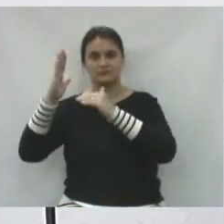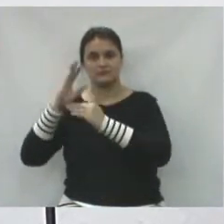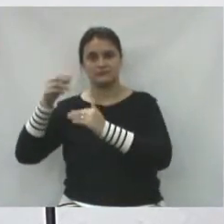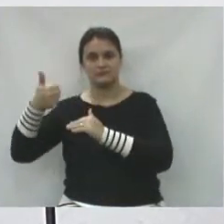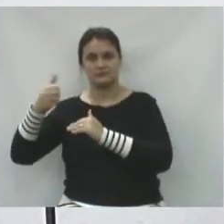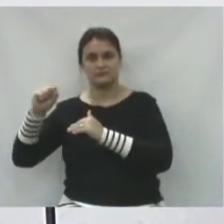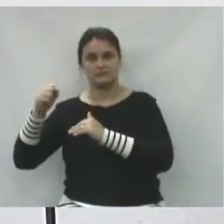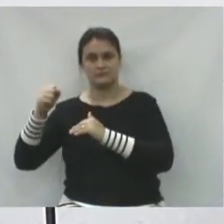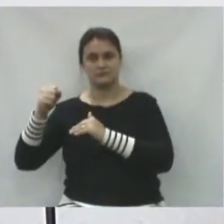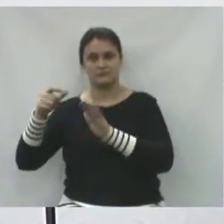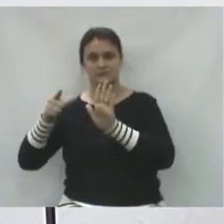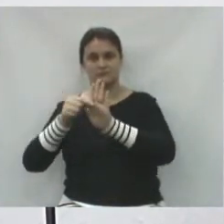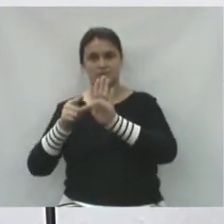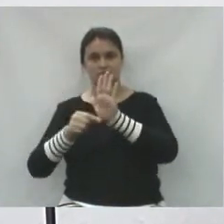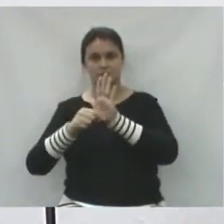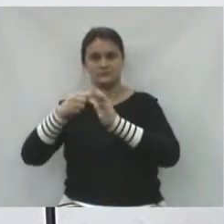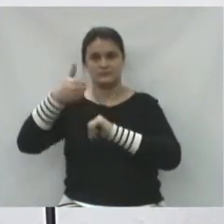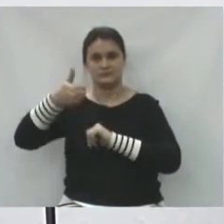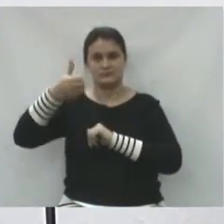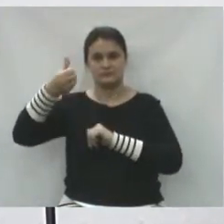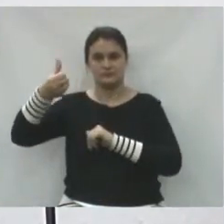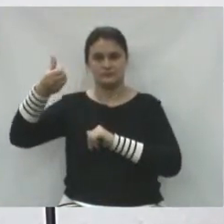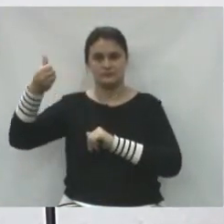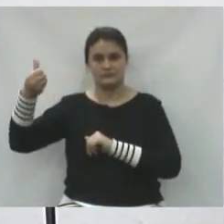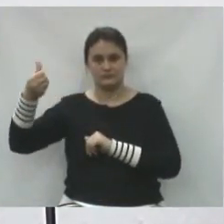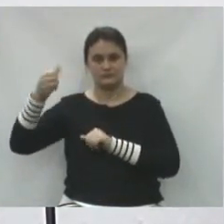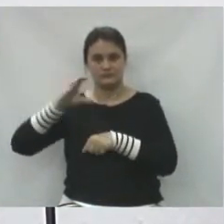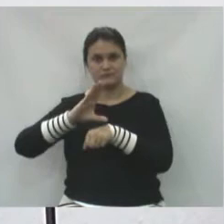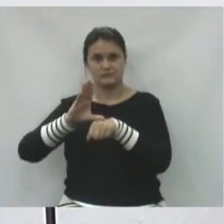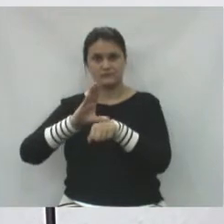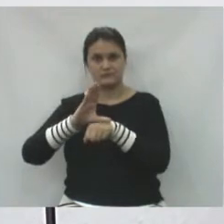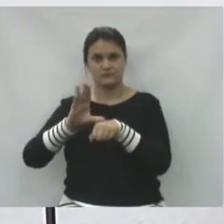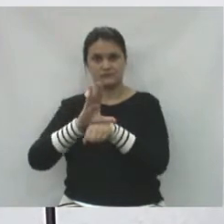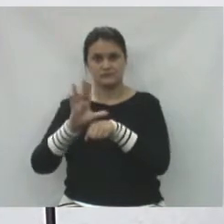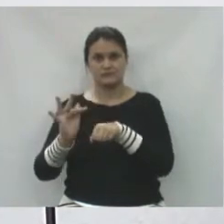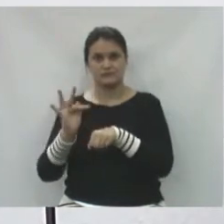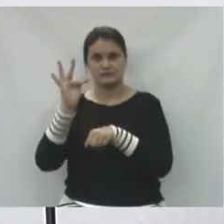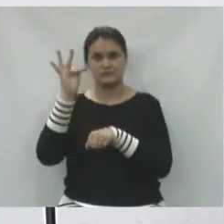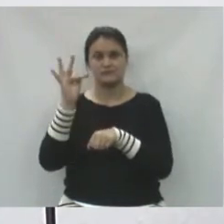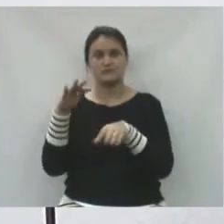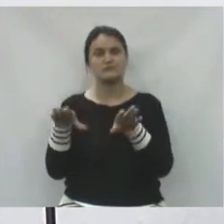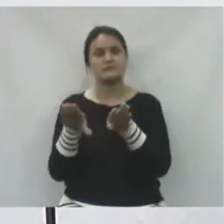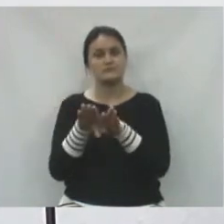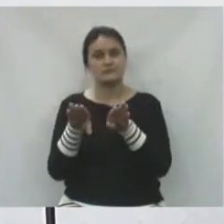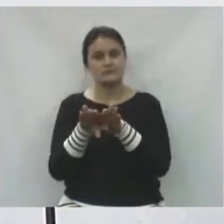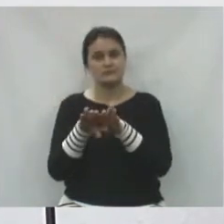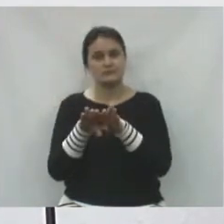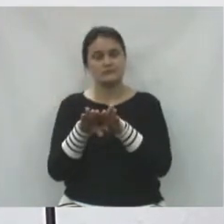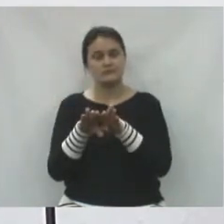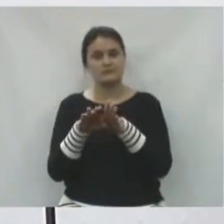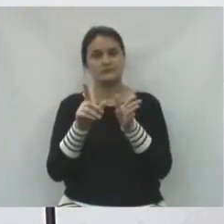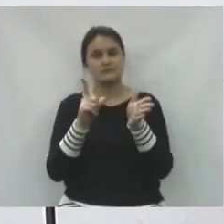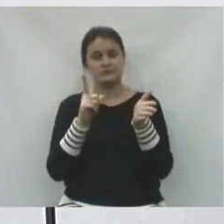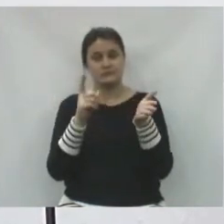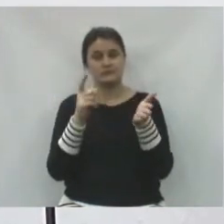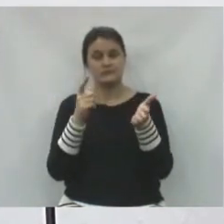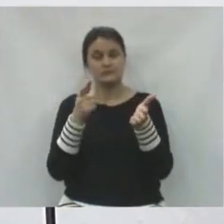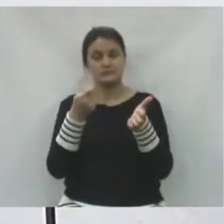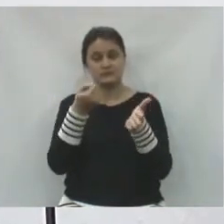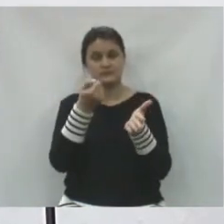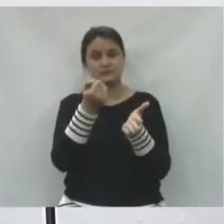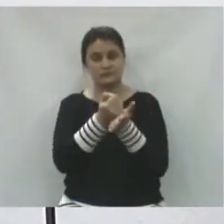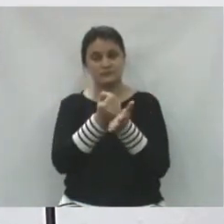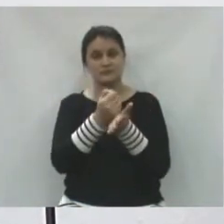até o 18 ao artigo 166 da Constituição Federal. E com isto foi concretizado